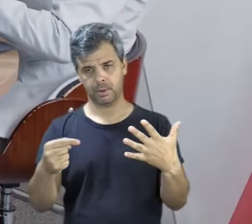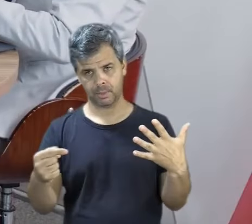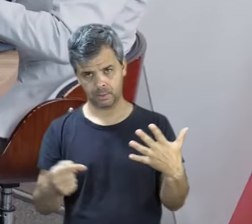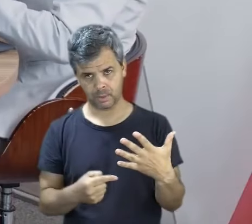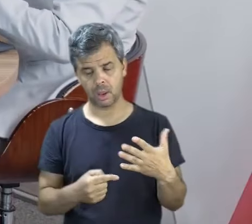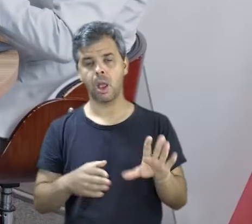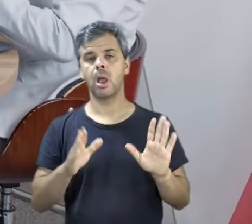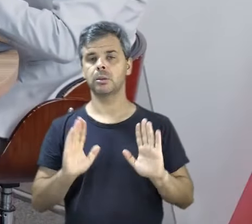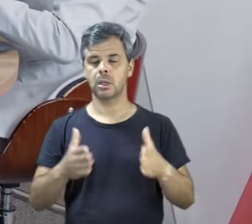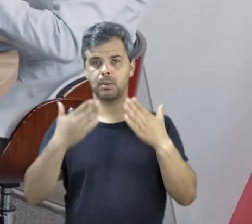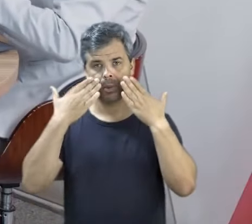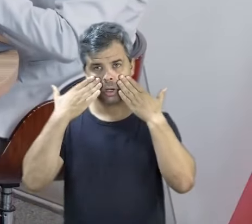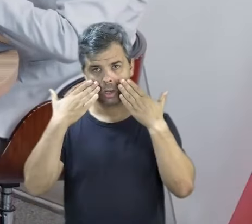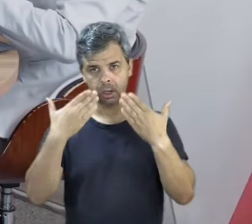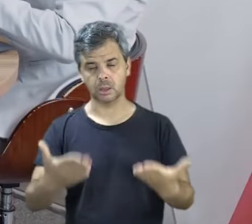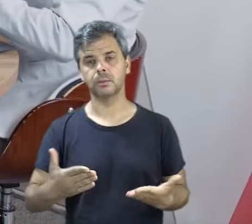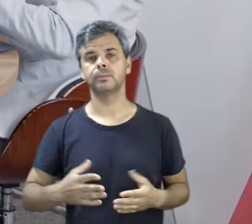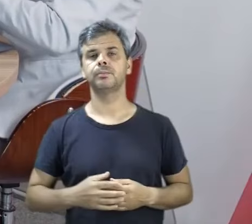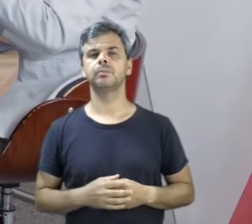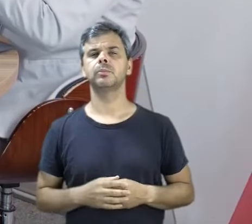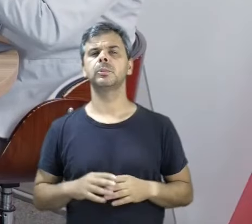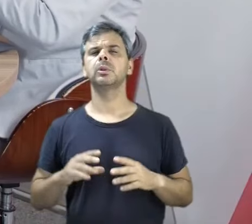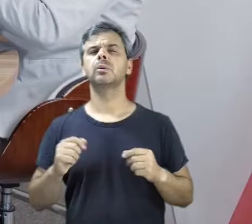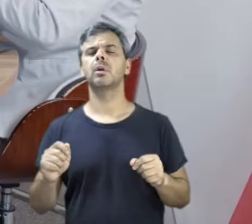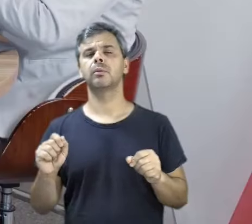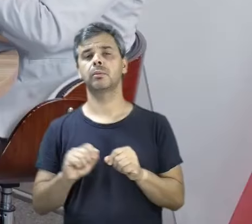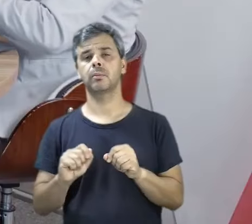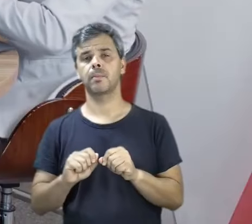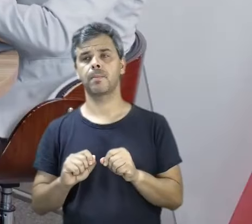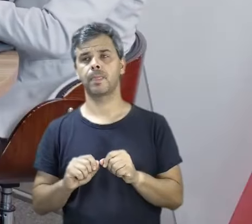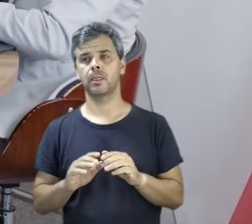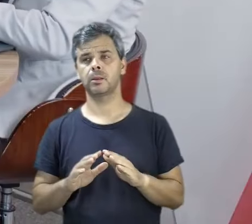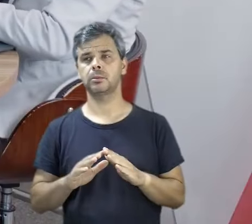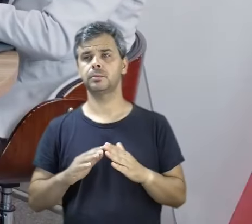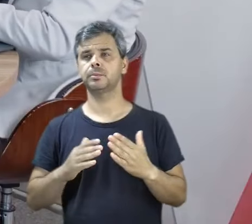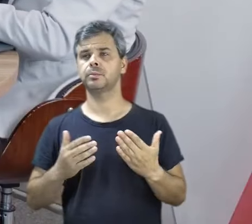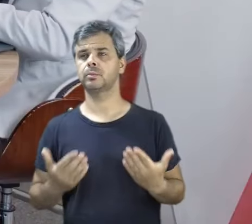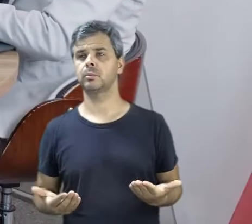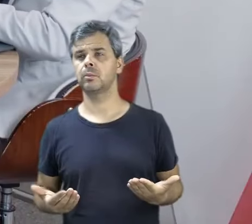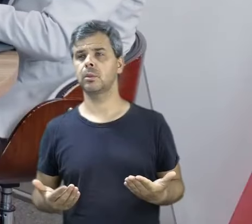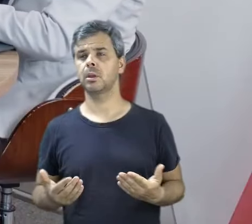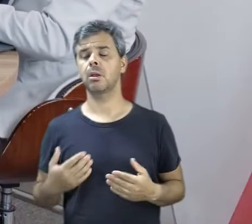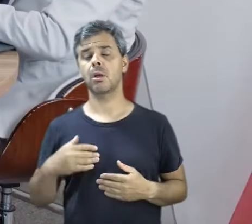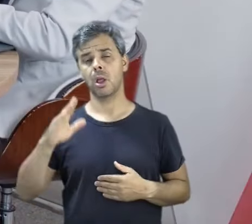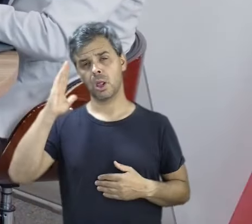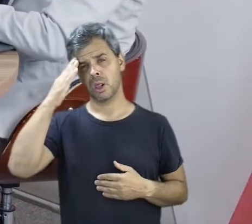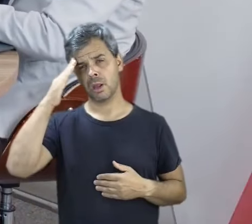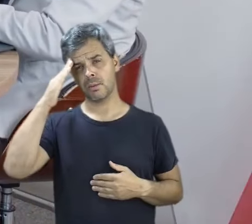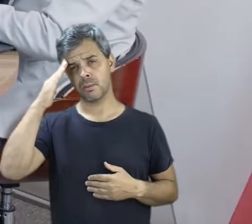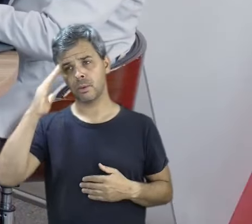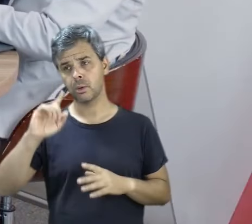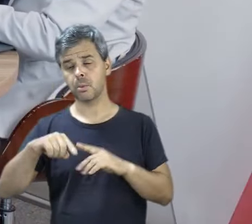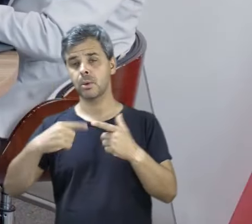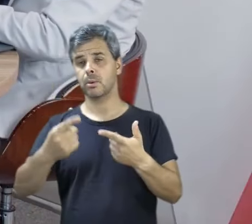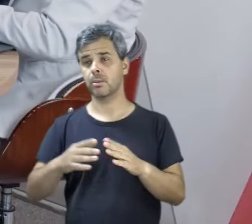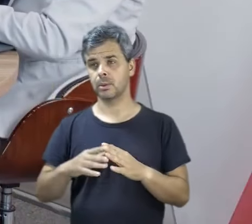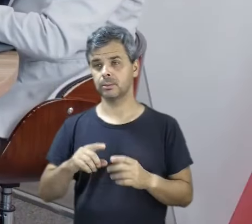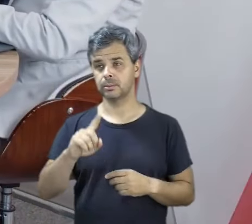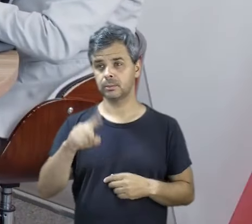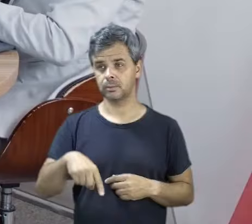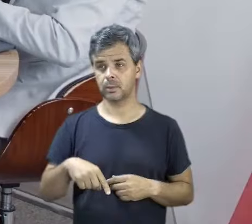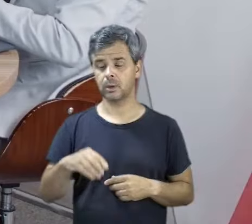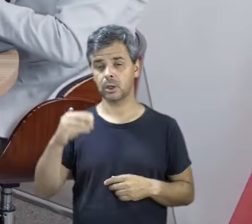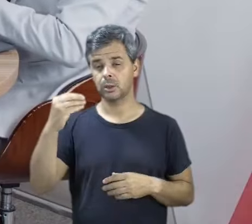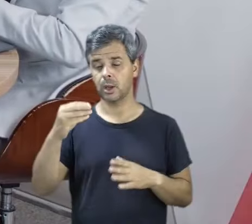que foram apresentadas aí, o que vai ser feito com isso aí? Eu queria entender isso mais no próximo bloco, pode ser? Vou chamar